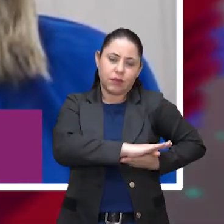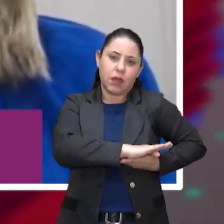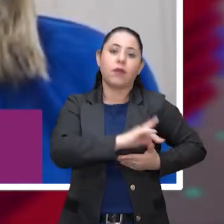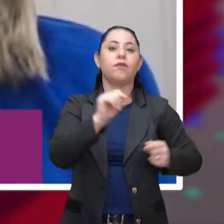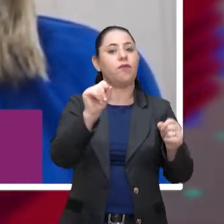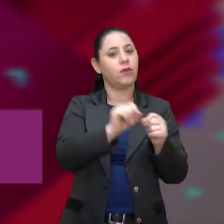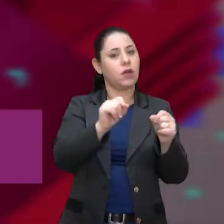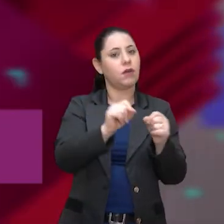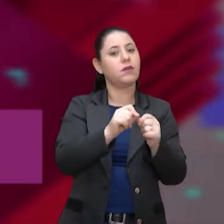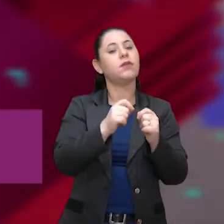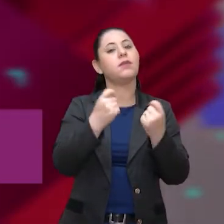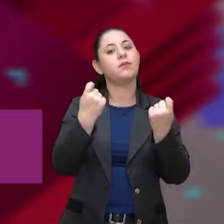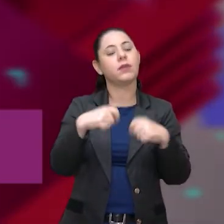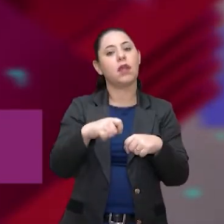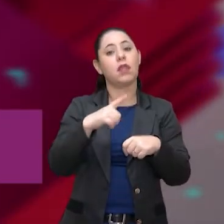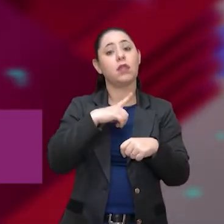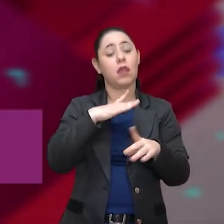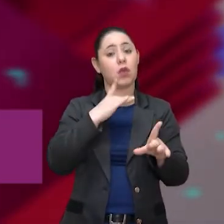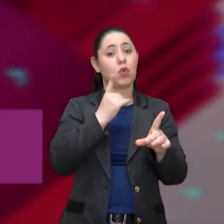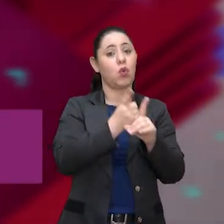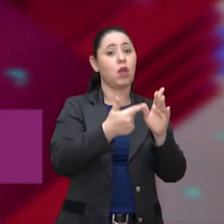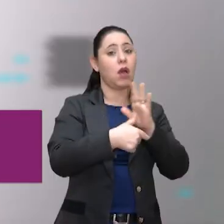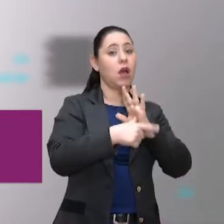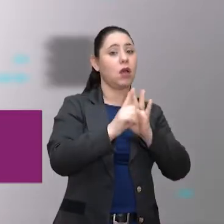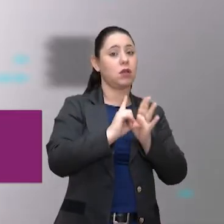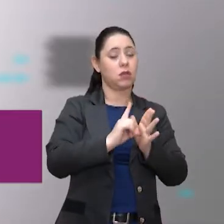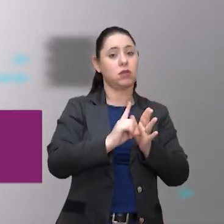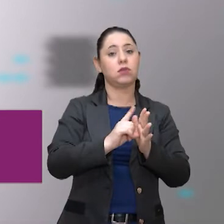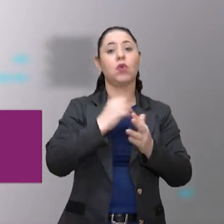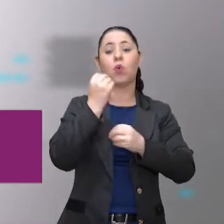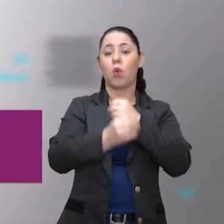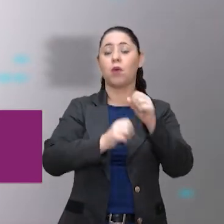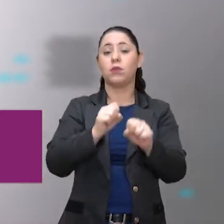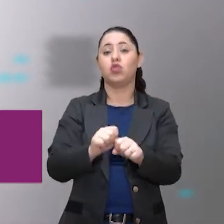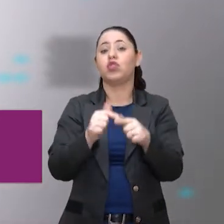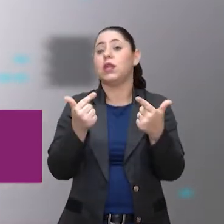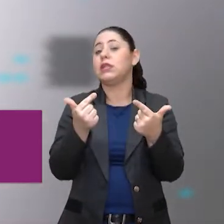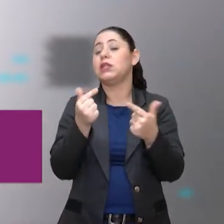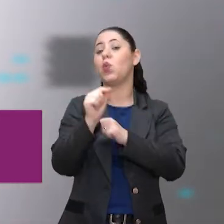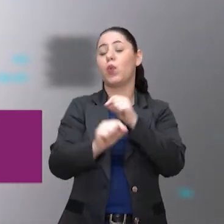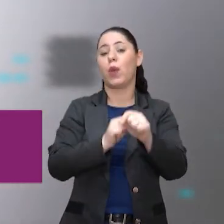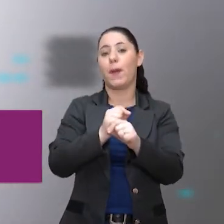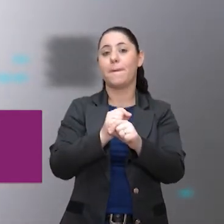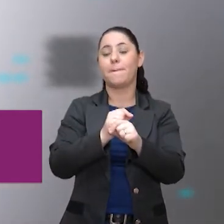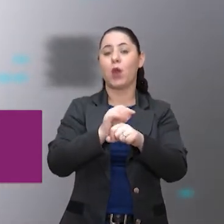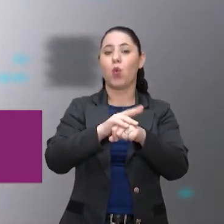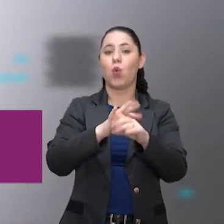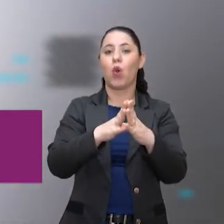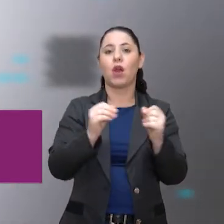conforme é para ser feita, elas têm um diagnóstico mais precoce com uma chance de cura maior.